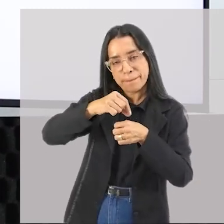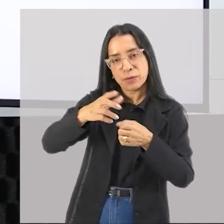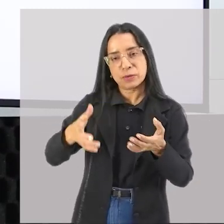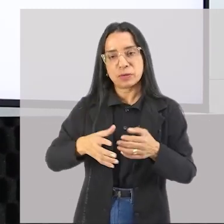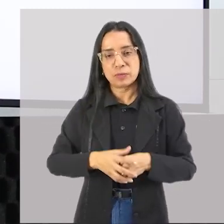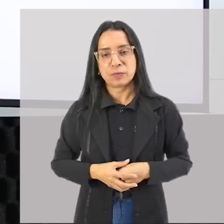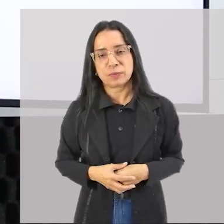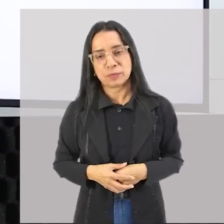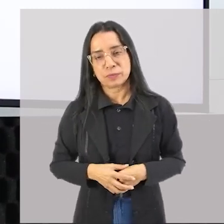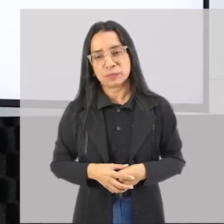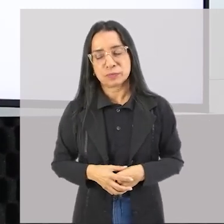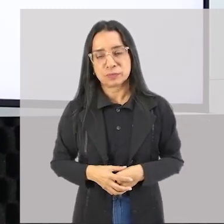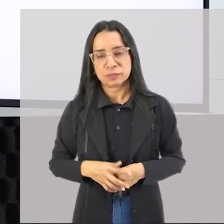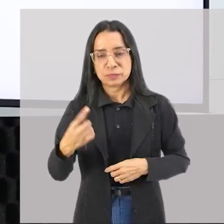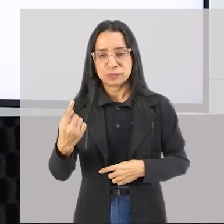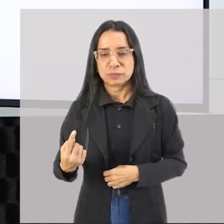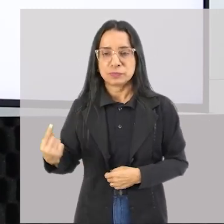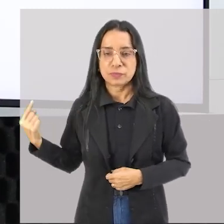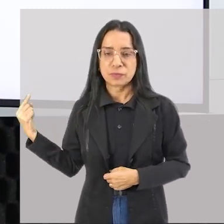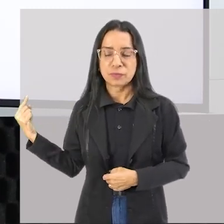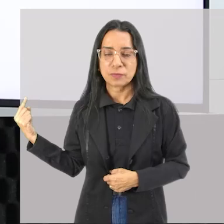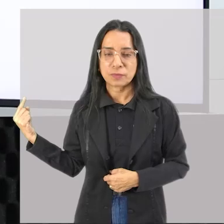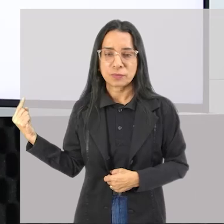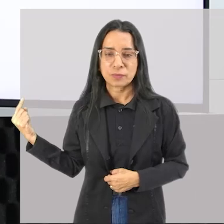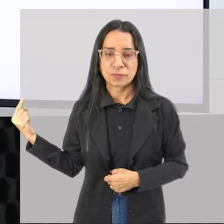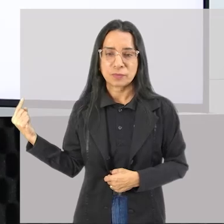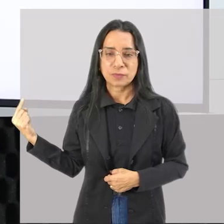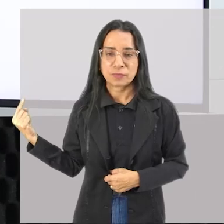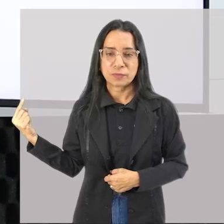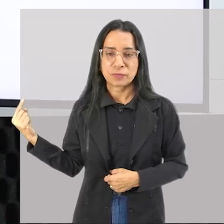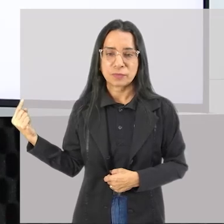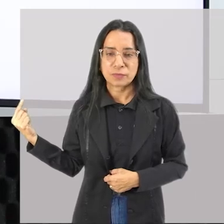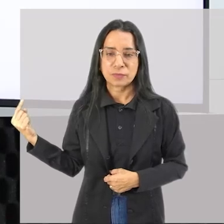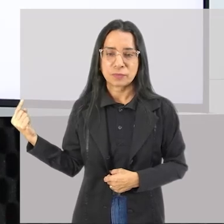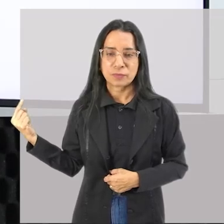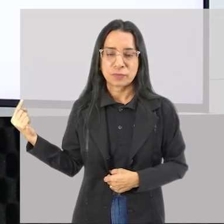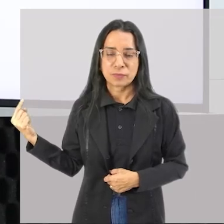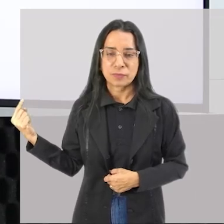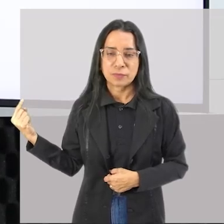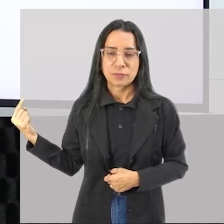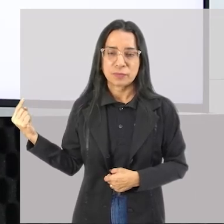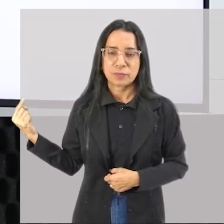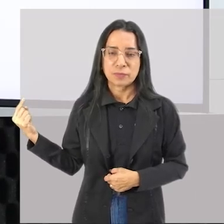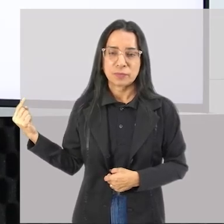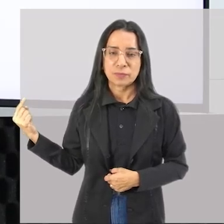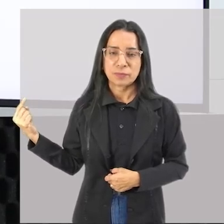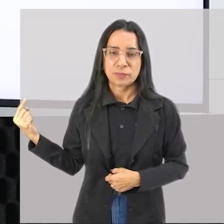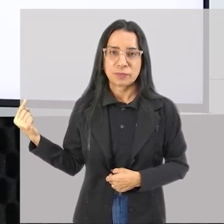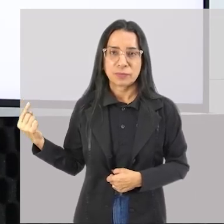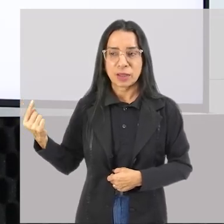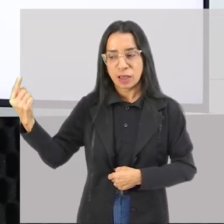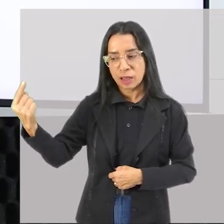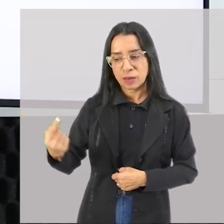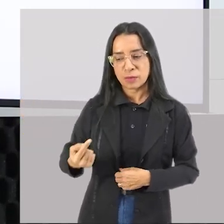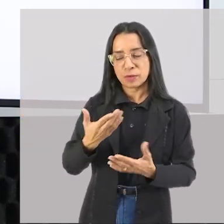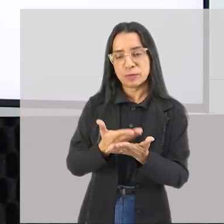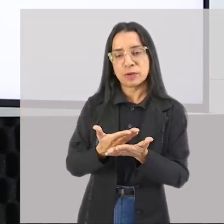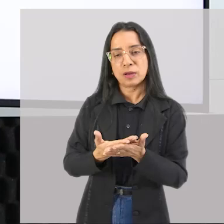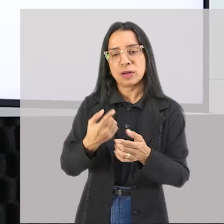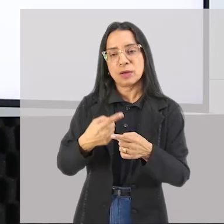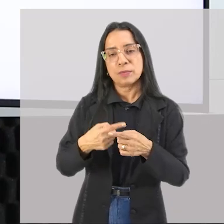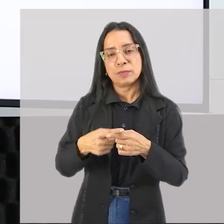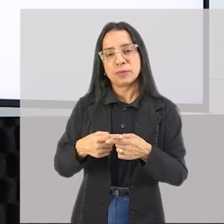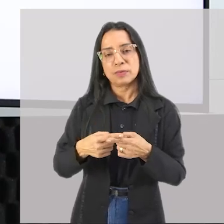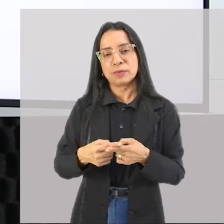falei agora há pouco. She didn't come to the class because she's very sick. Ela não veio para a aula